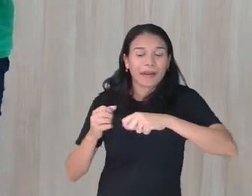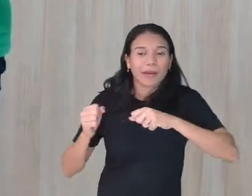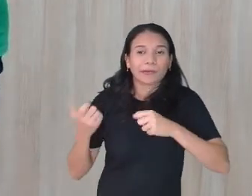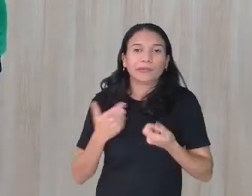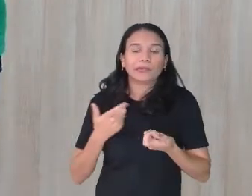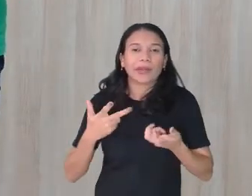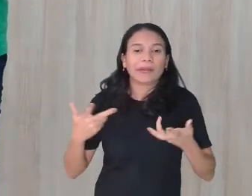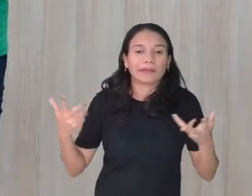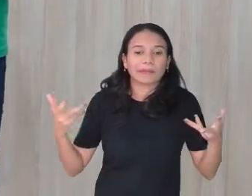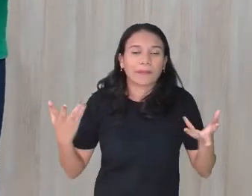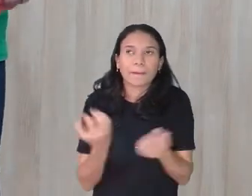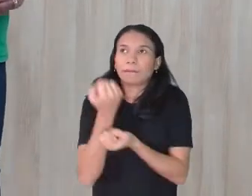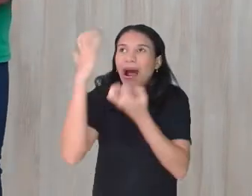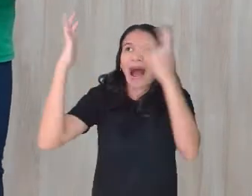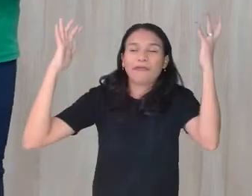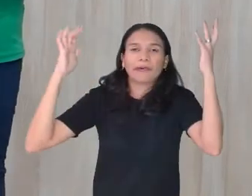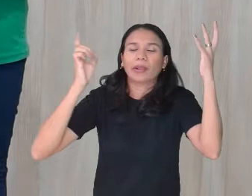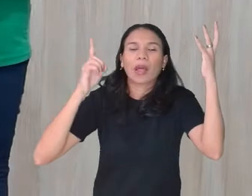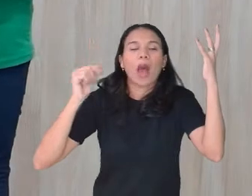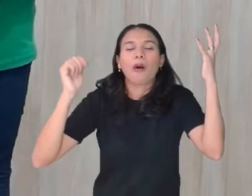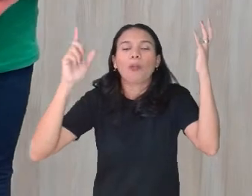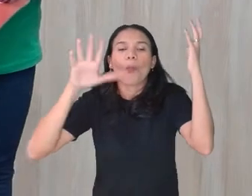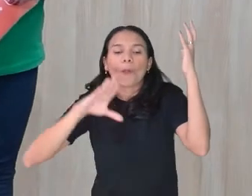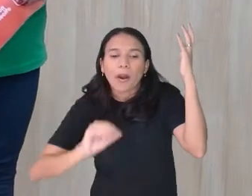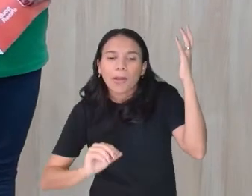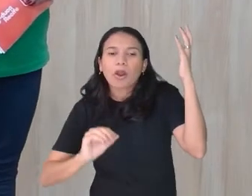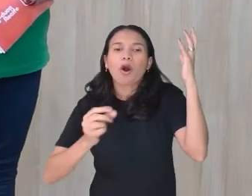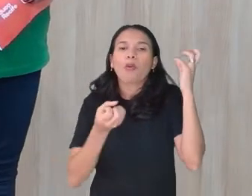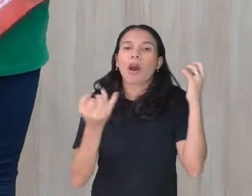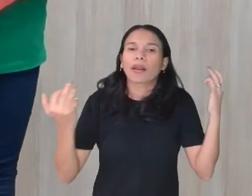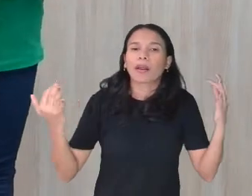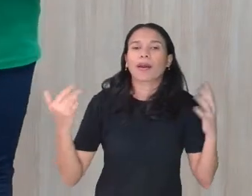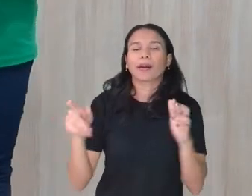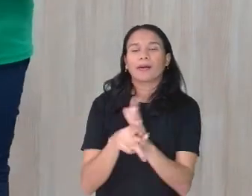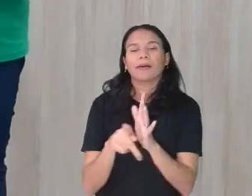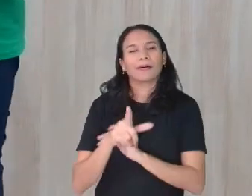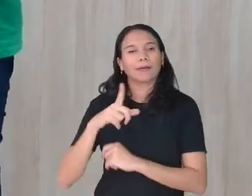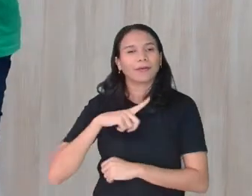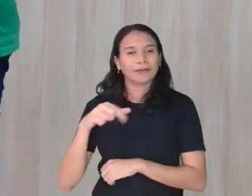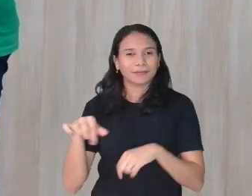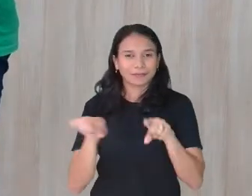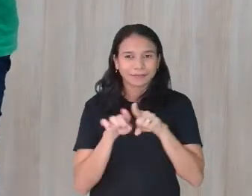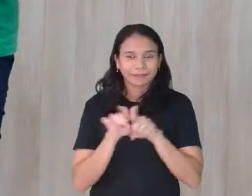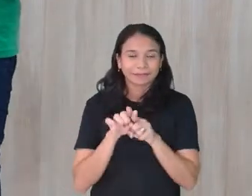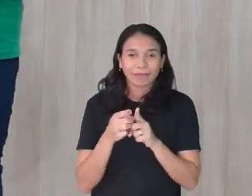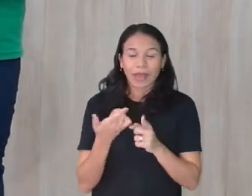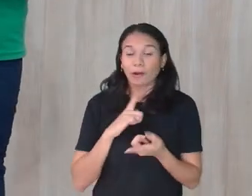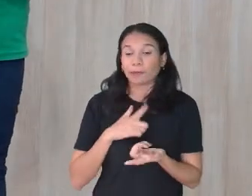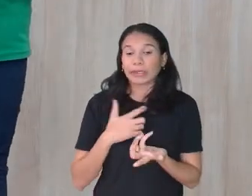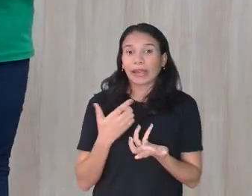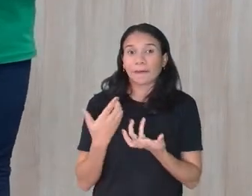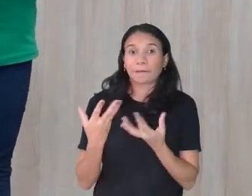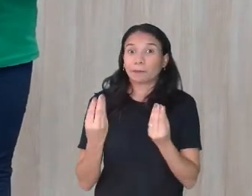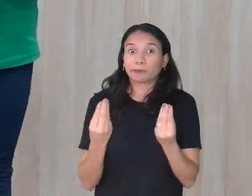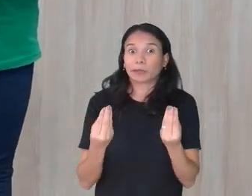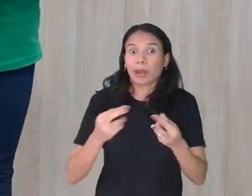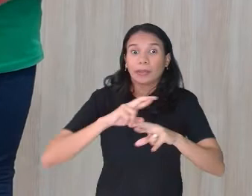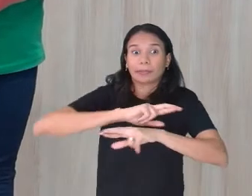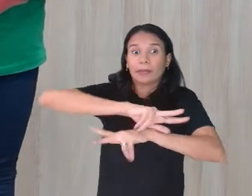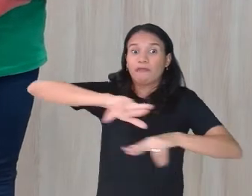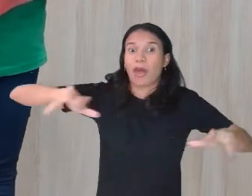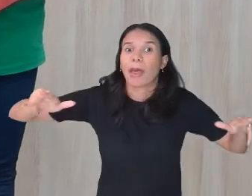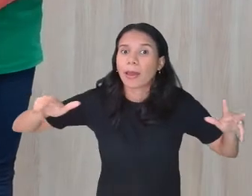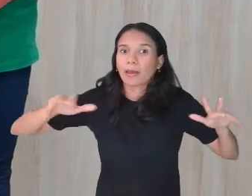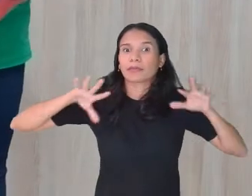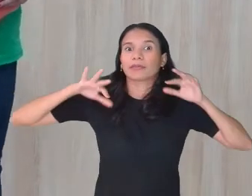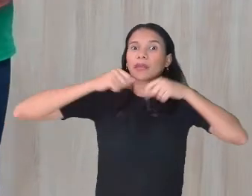tão intensa quanto a Mata Atlântica, quanto a Floresta Amazônica, e também não apresenta também tanta biodiversidade,